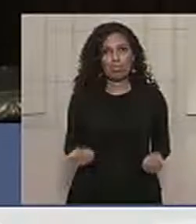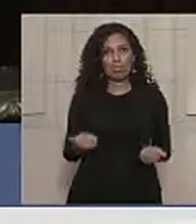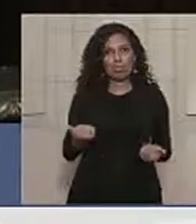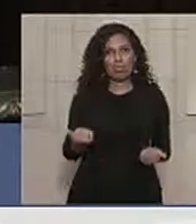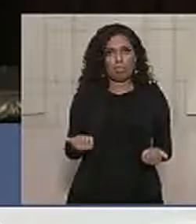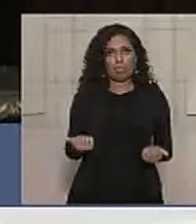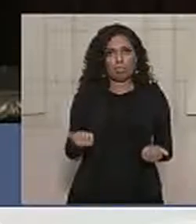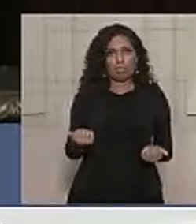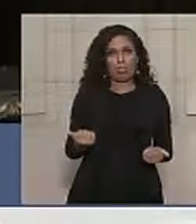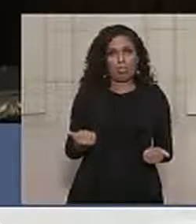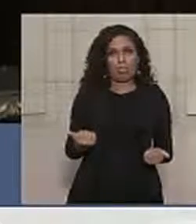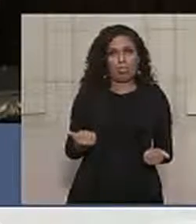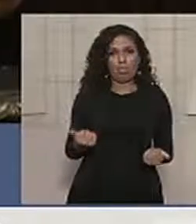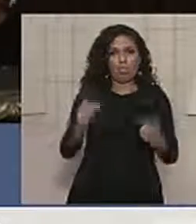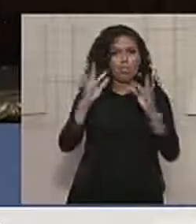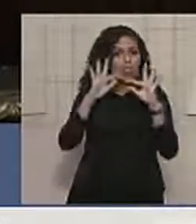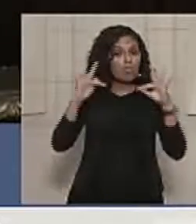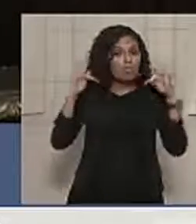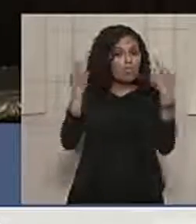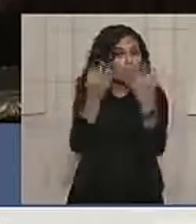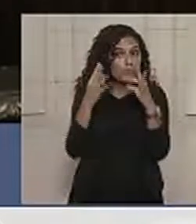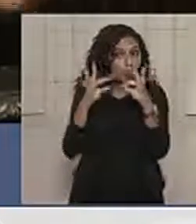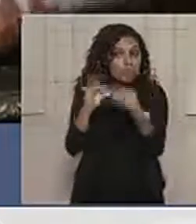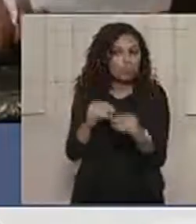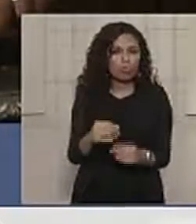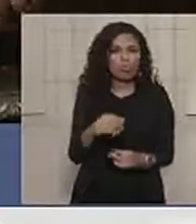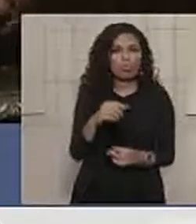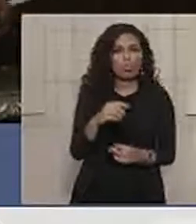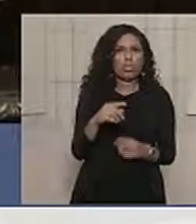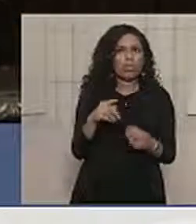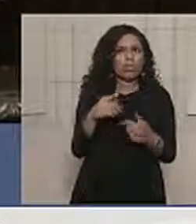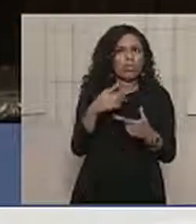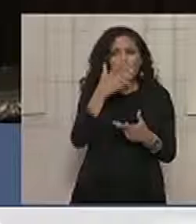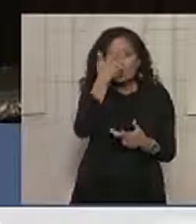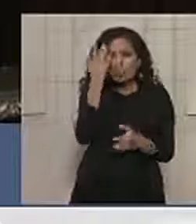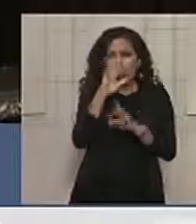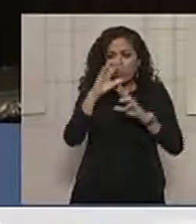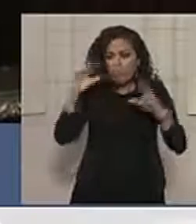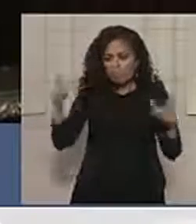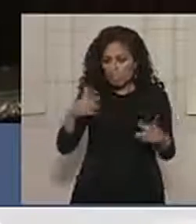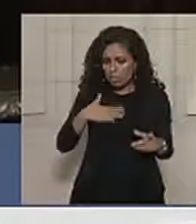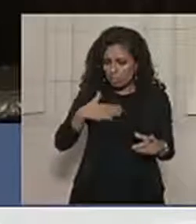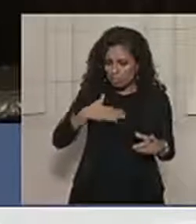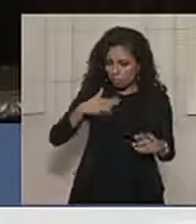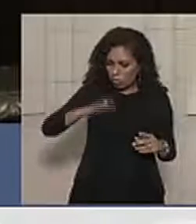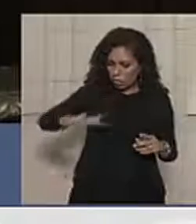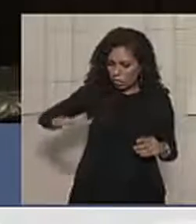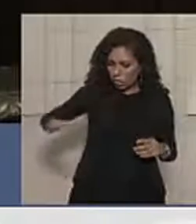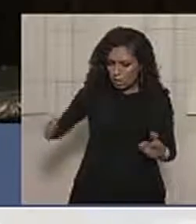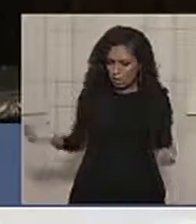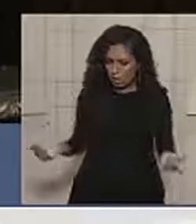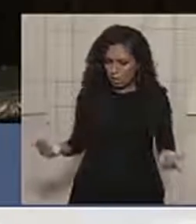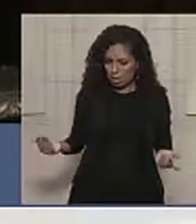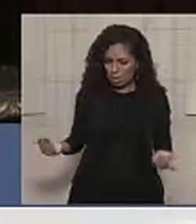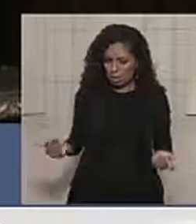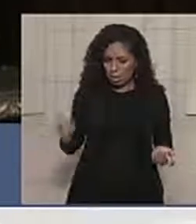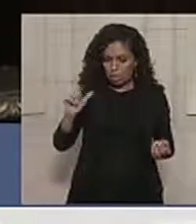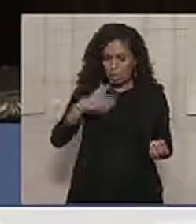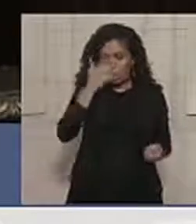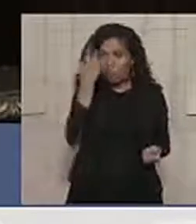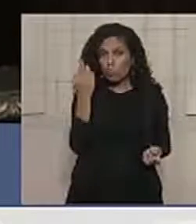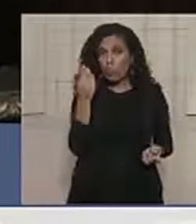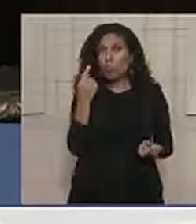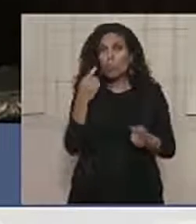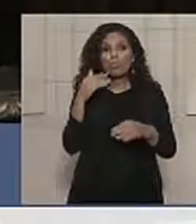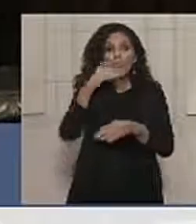aquela mendicância clássica da minha infância, por exemplo, mas são desempregados e